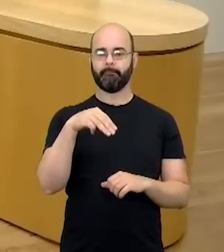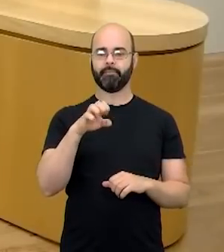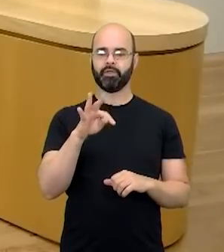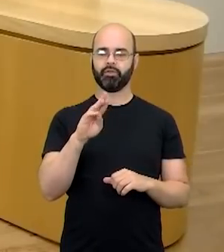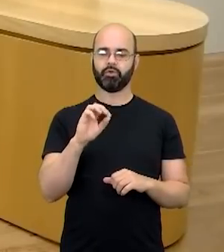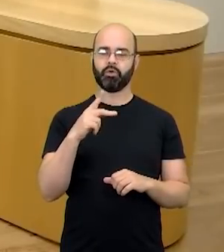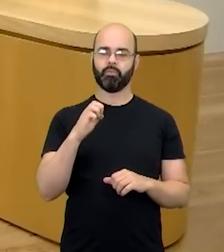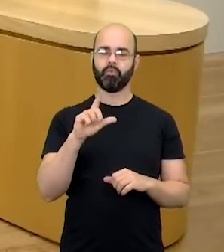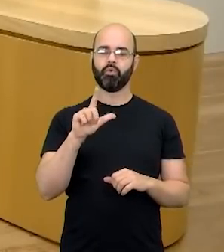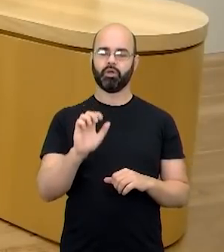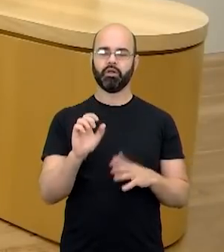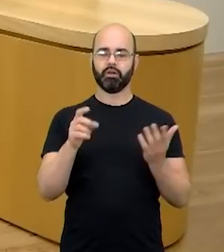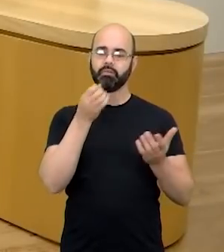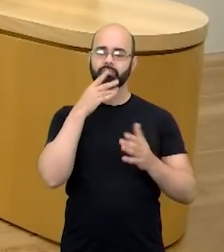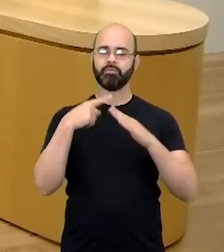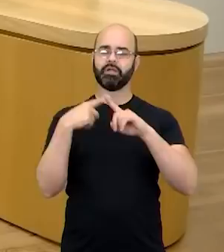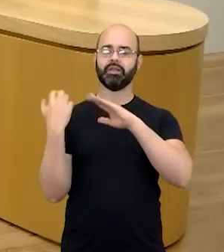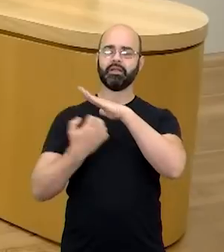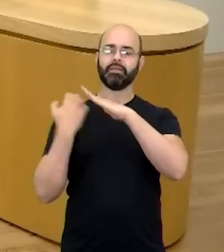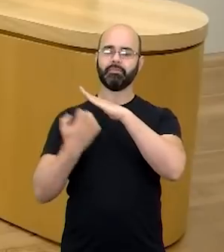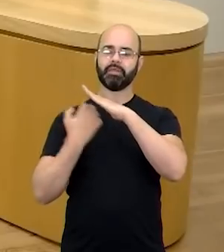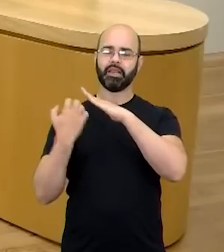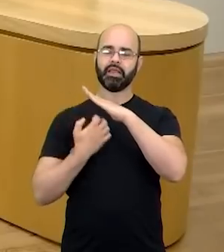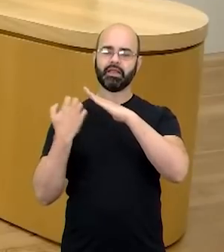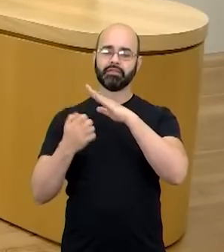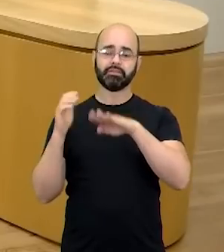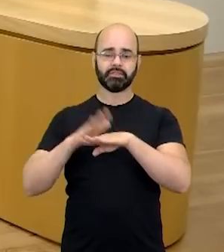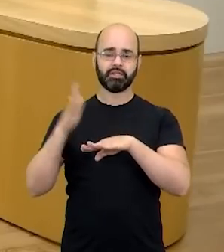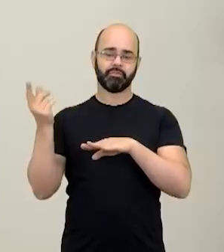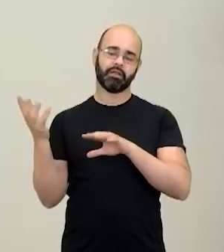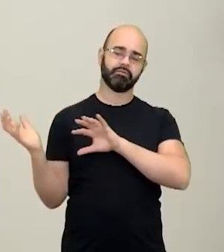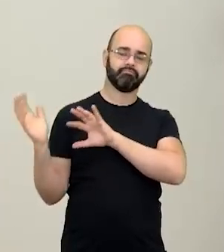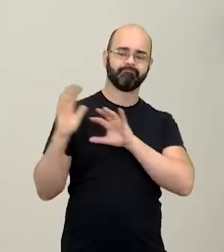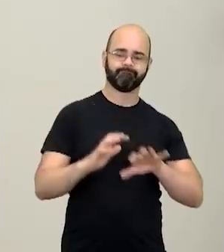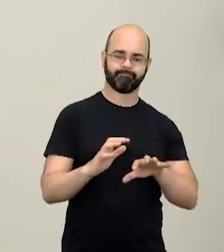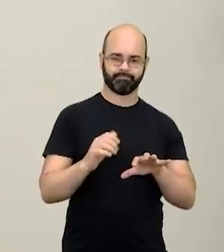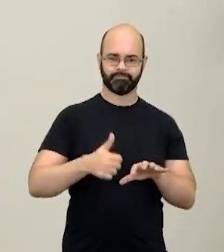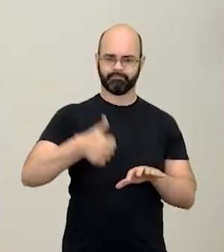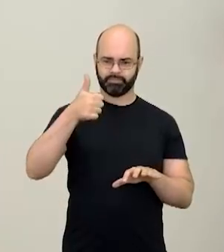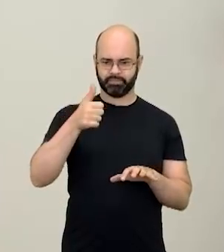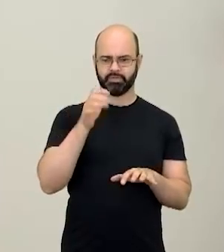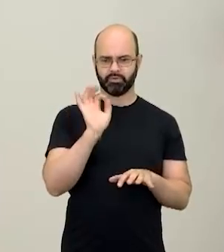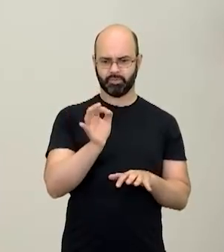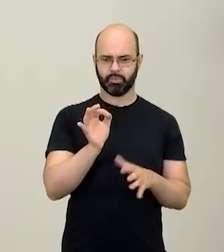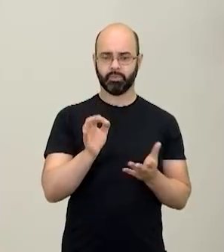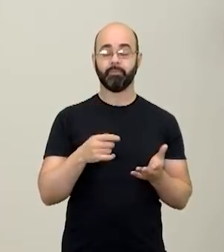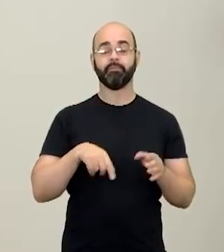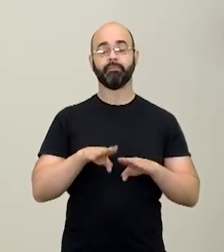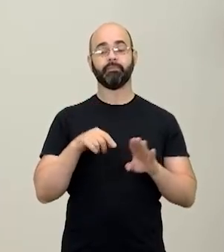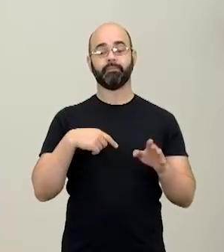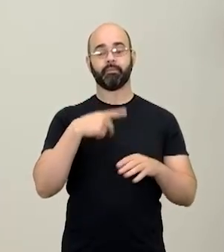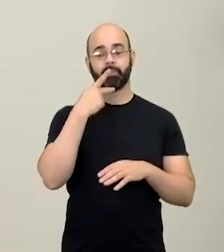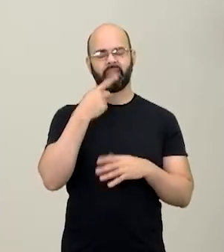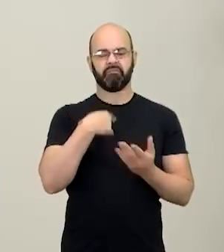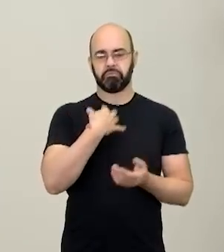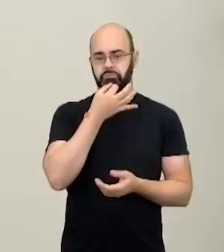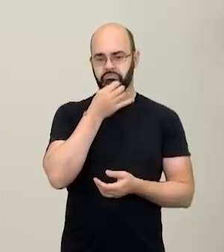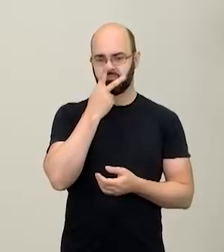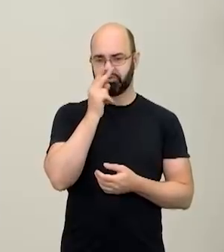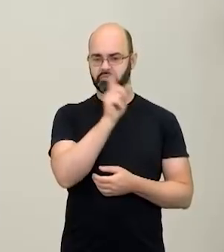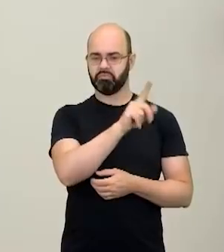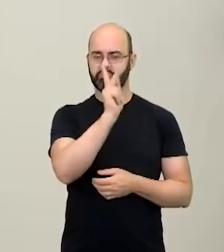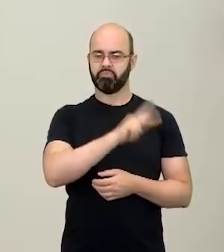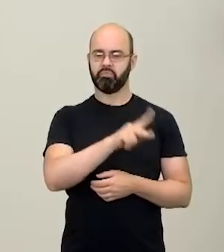né, para o circo que tem ali em volta. E a questão também que eu ia até comentar, que eu acredito que muitos